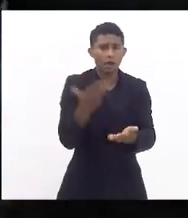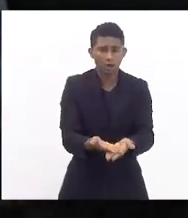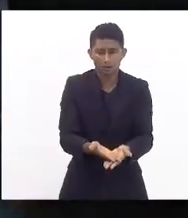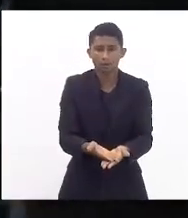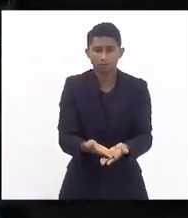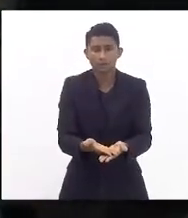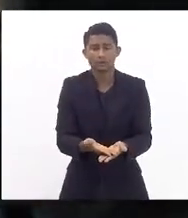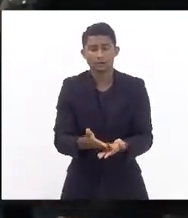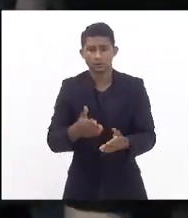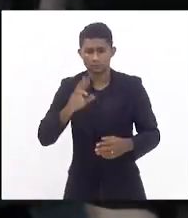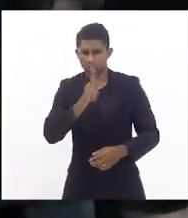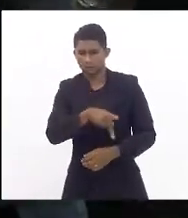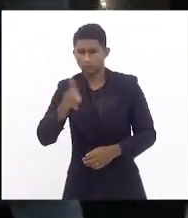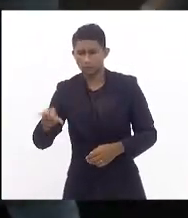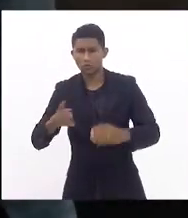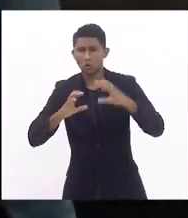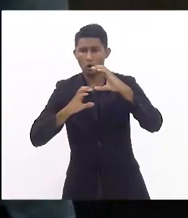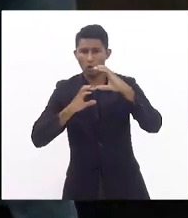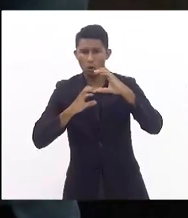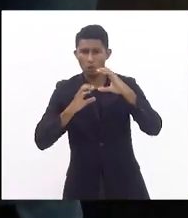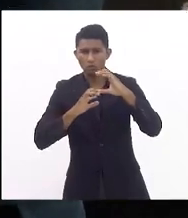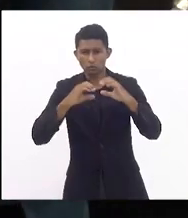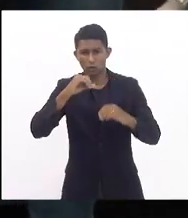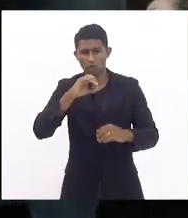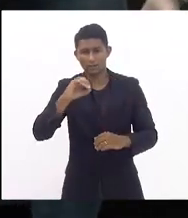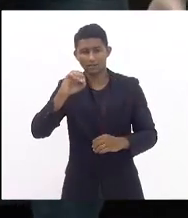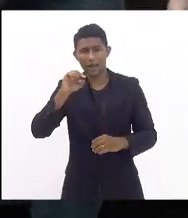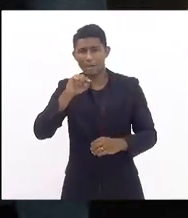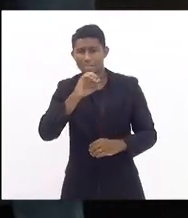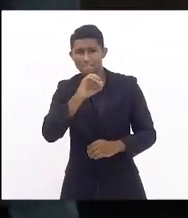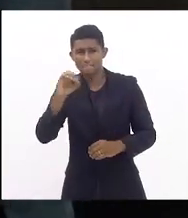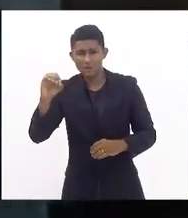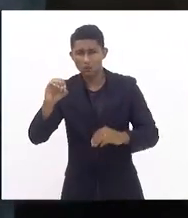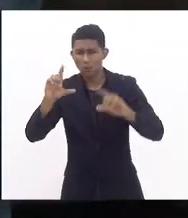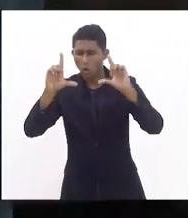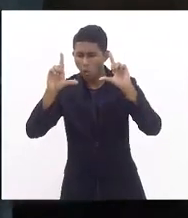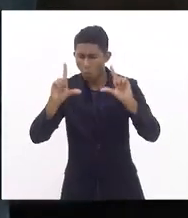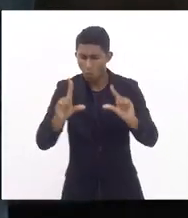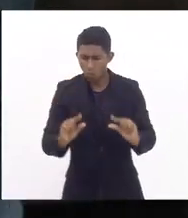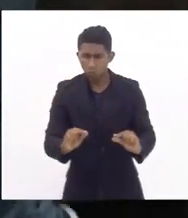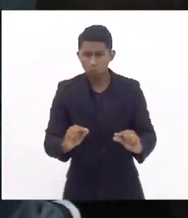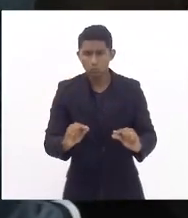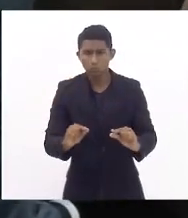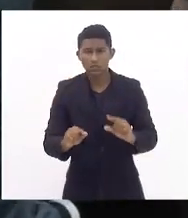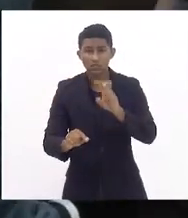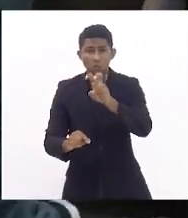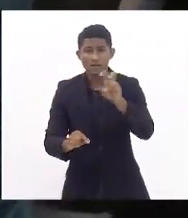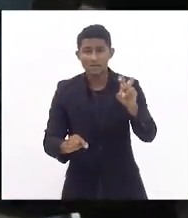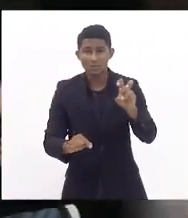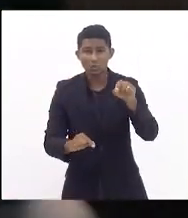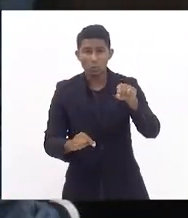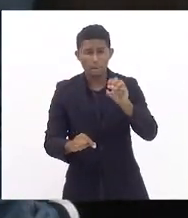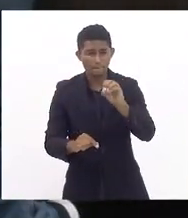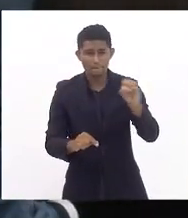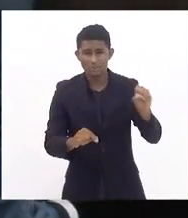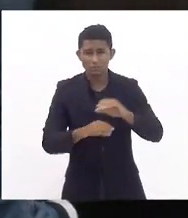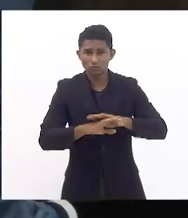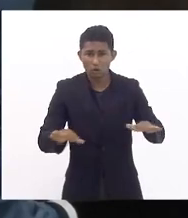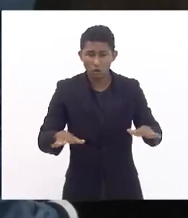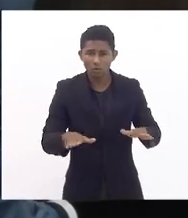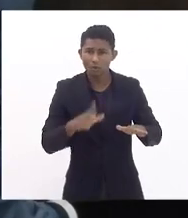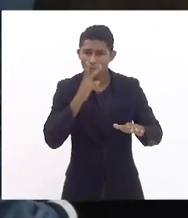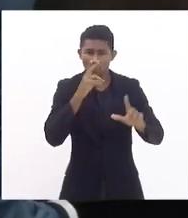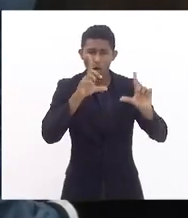concursados e passou a ter 55 mil, uma redução de 35 mil professores. E nos últimos